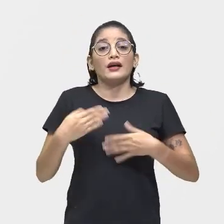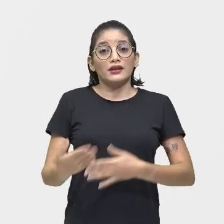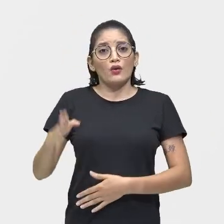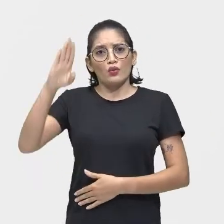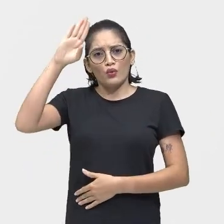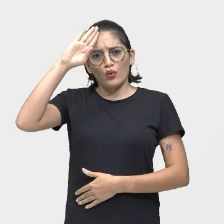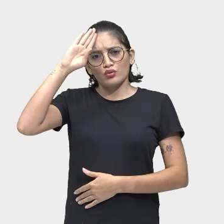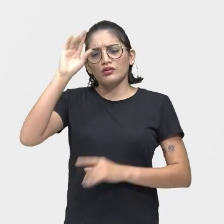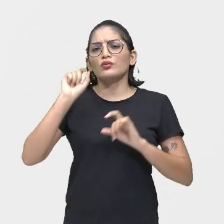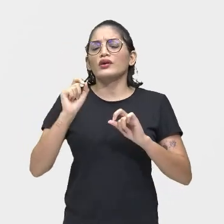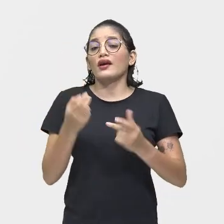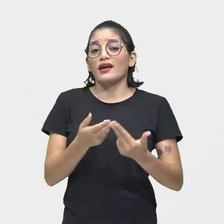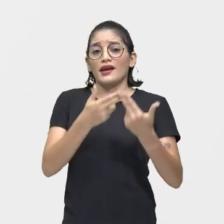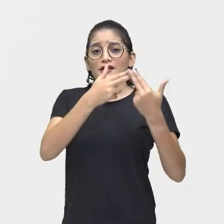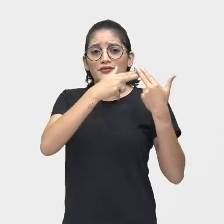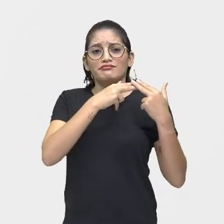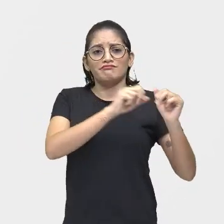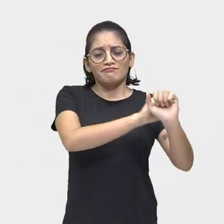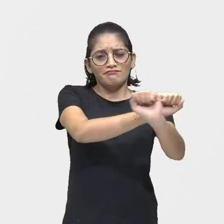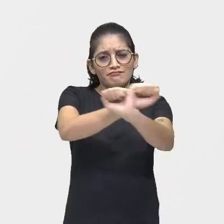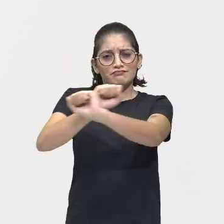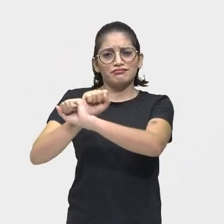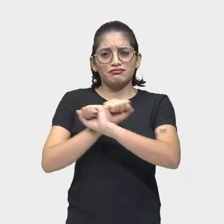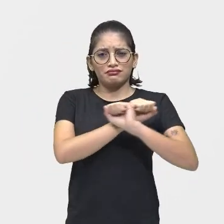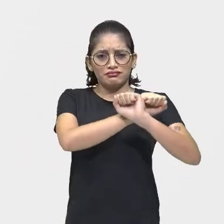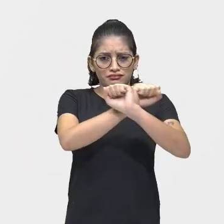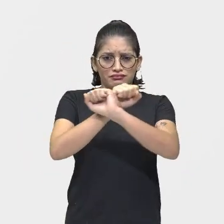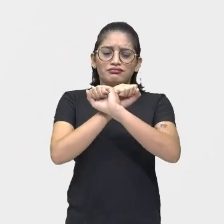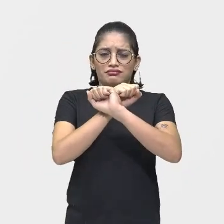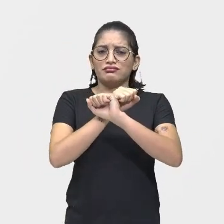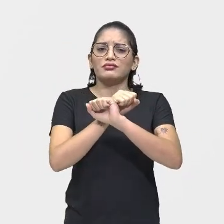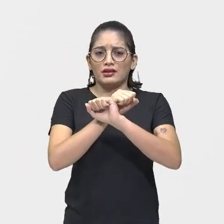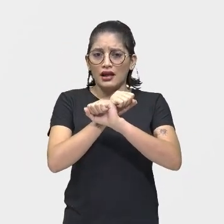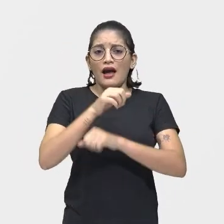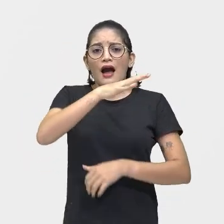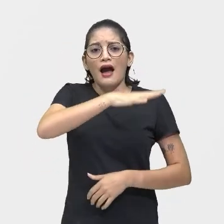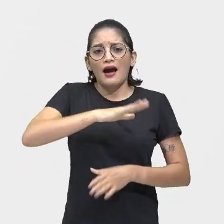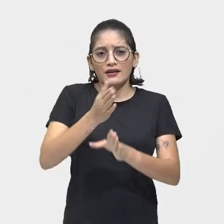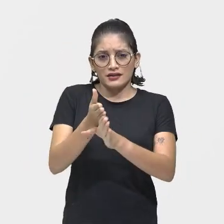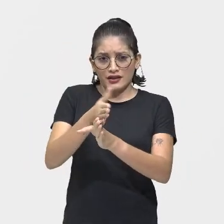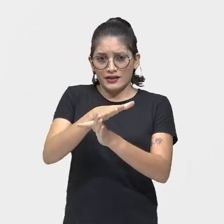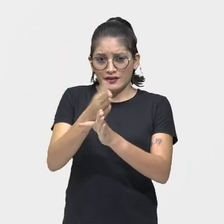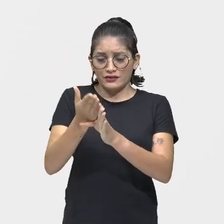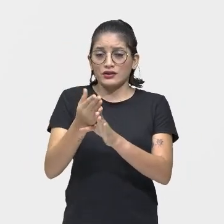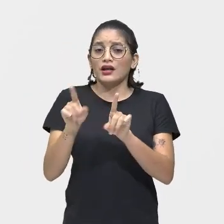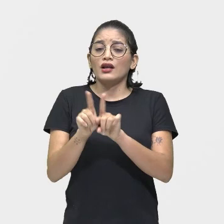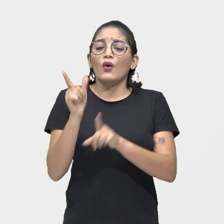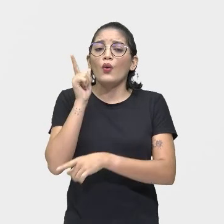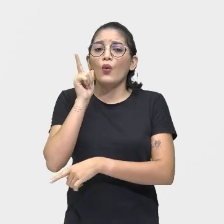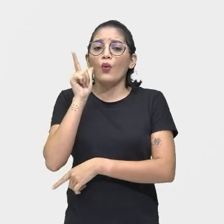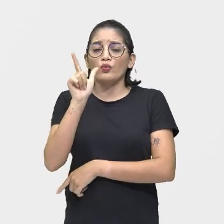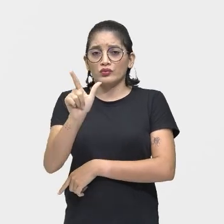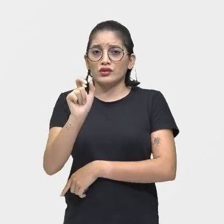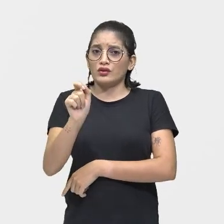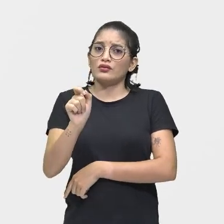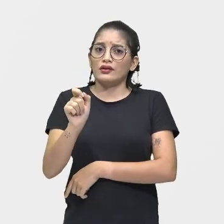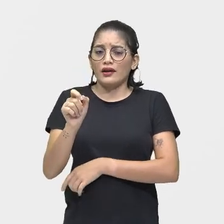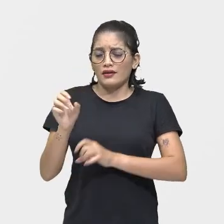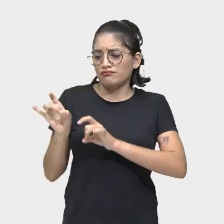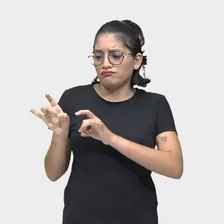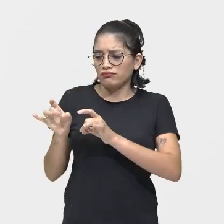ficaram responsáveis por proteger militarmente as fronteiras litorâneas e garantir a expulsão